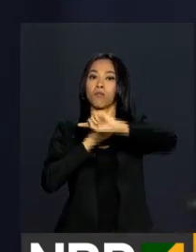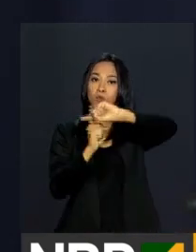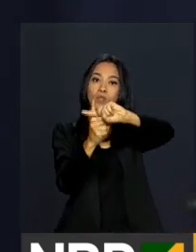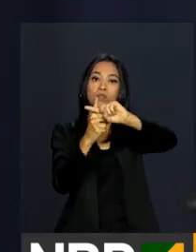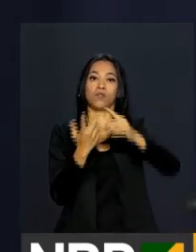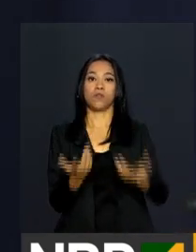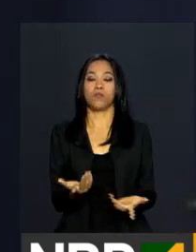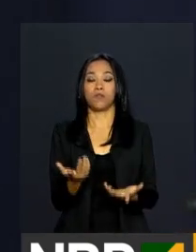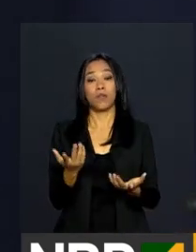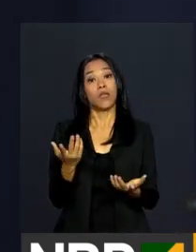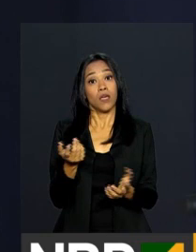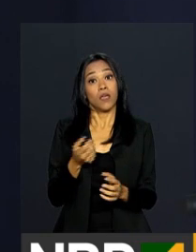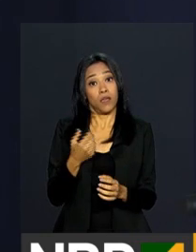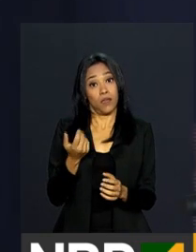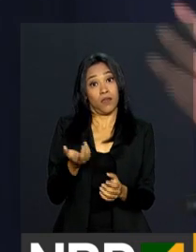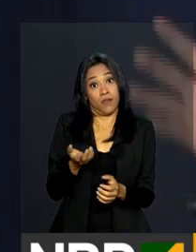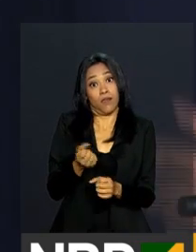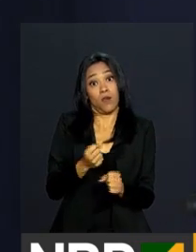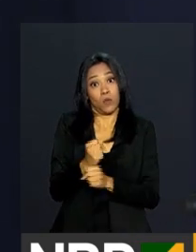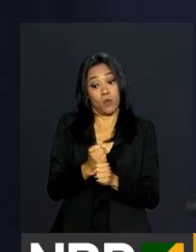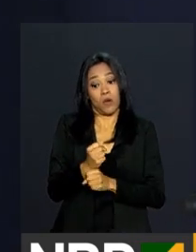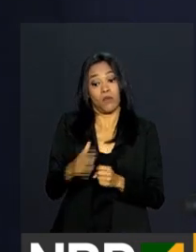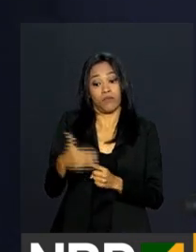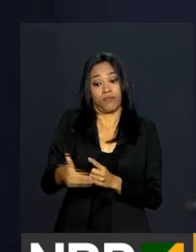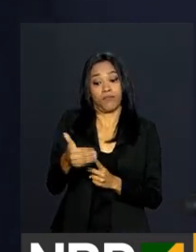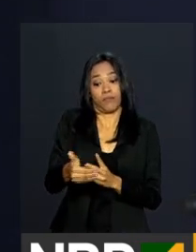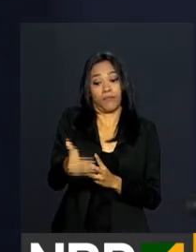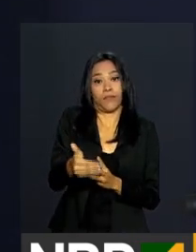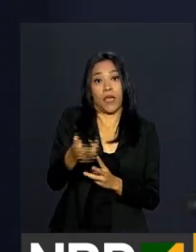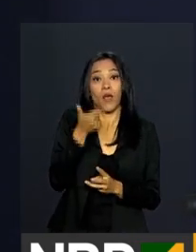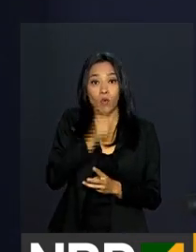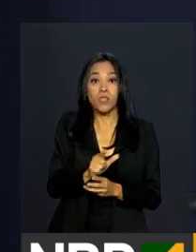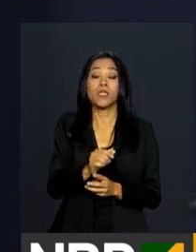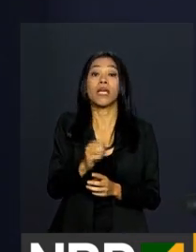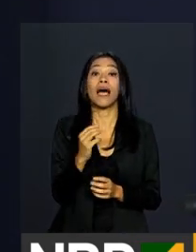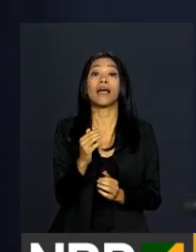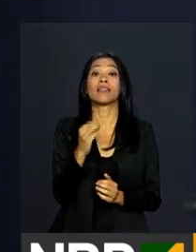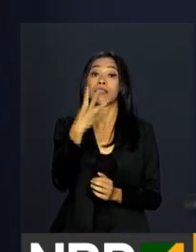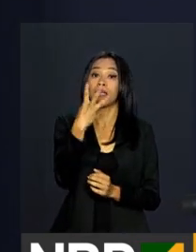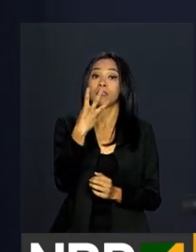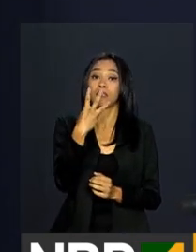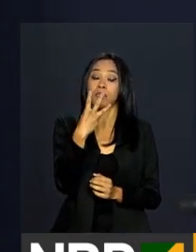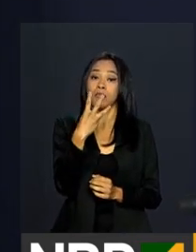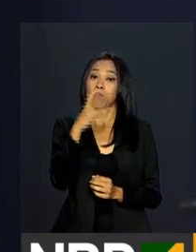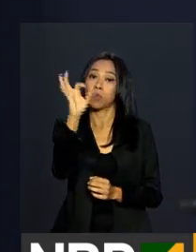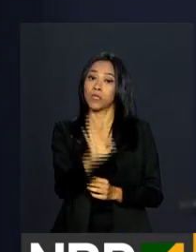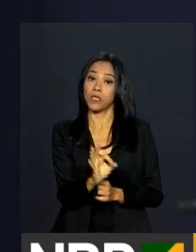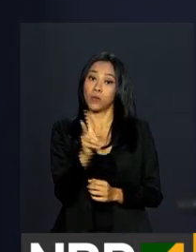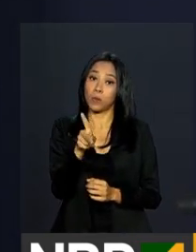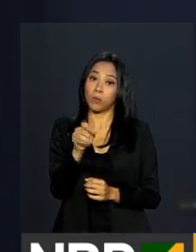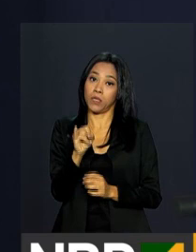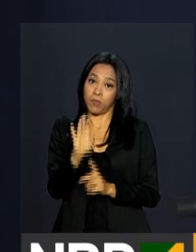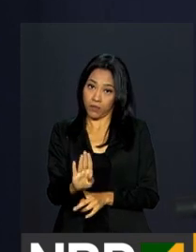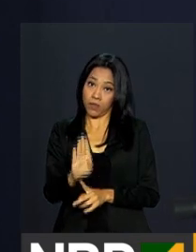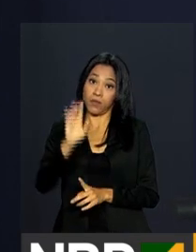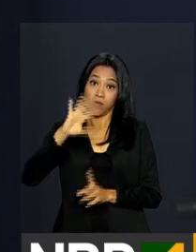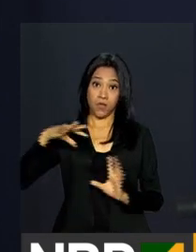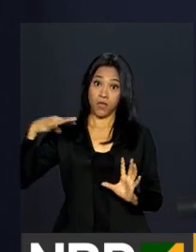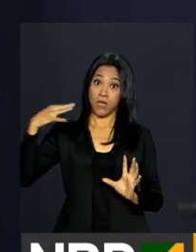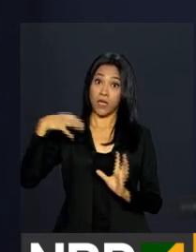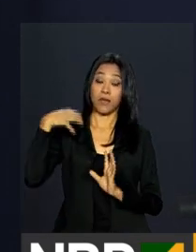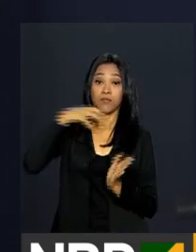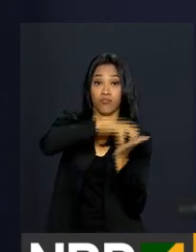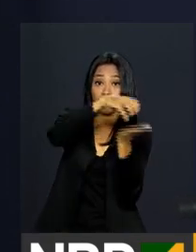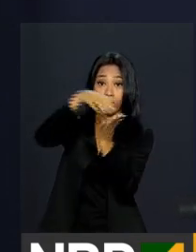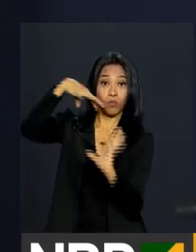ainda, a tendência possivelmente é chegar a 3% do PIB. Isto reconhecido pelas entidades internacionais. E tudo